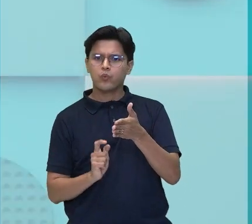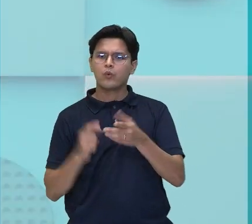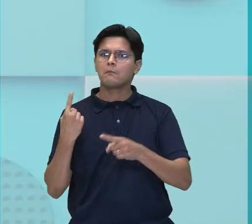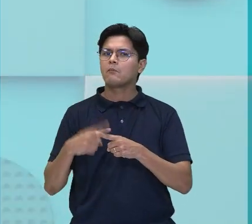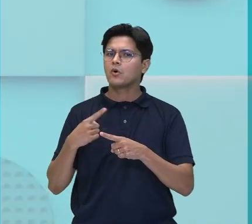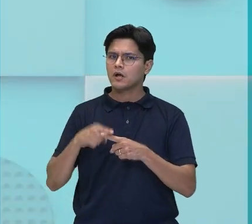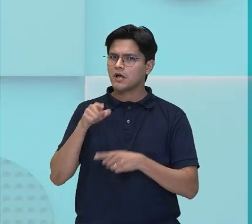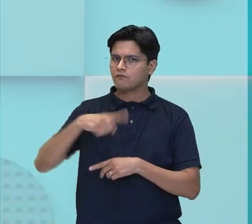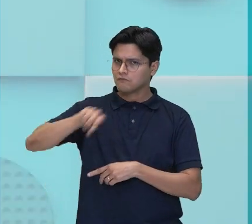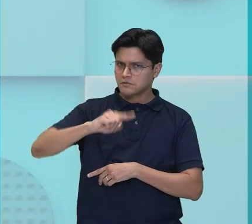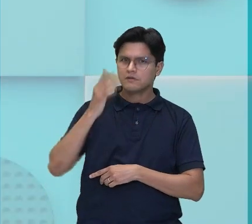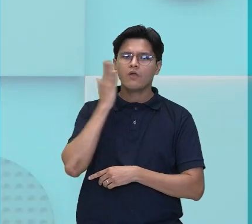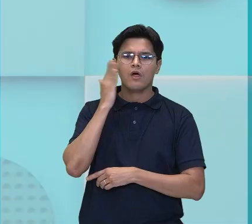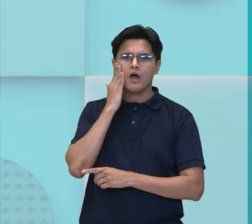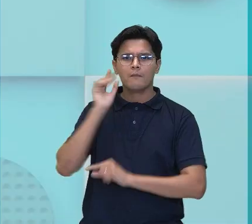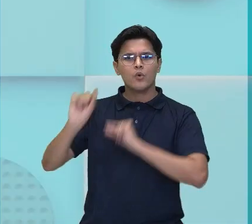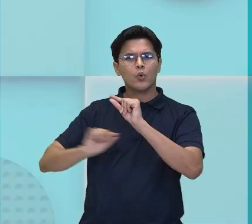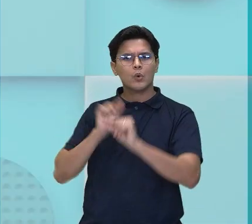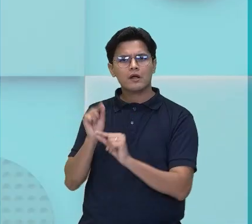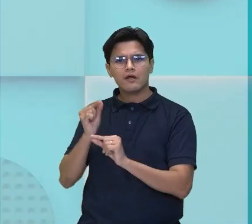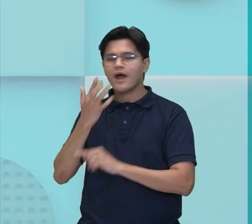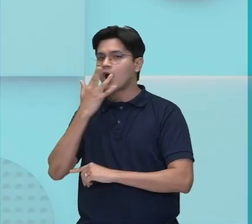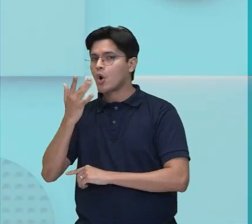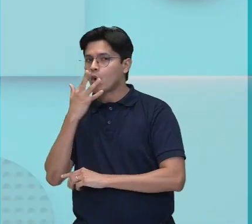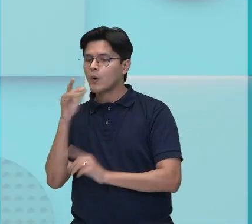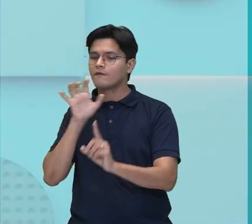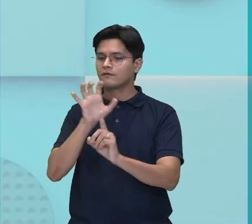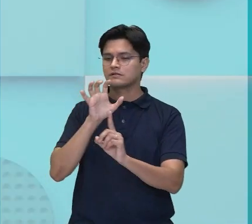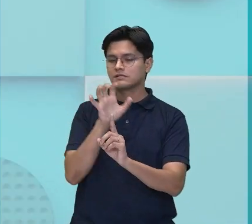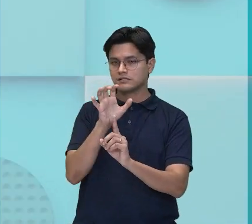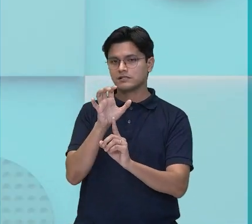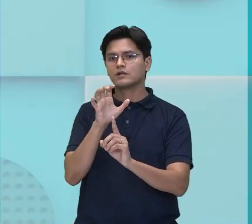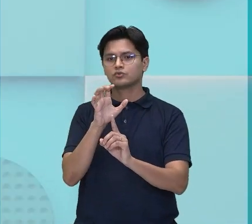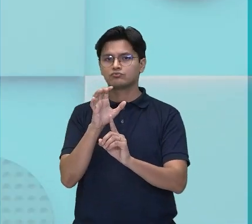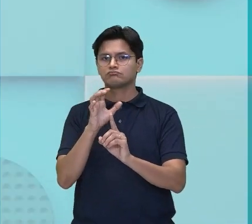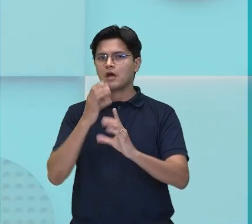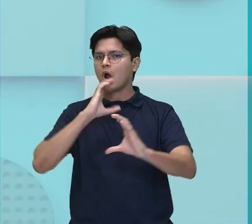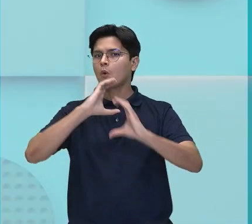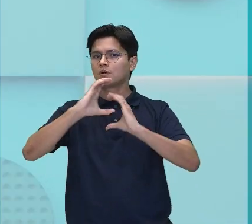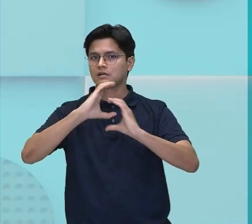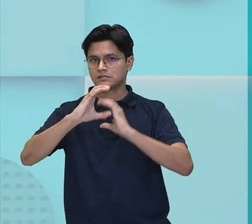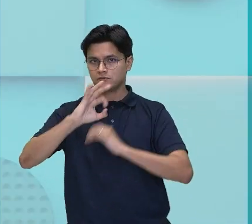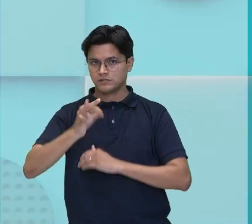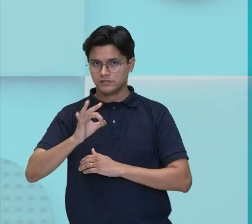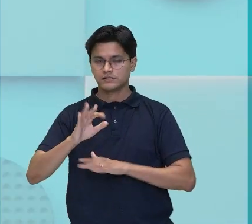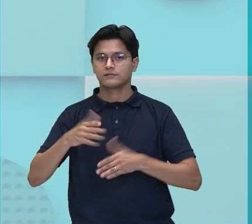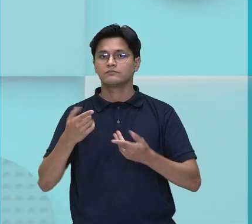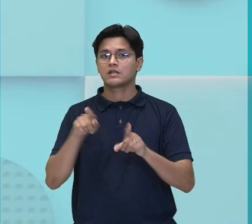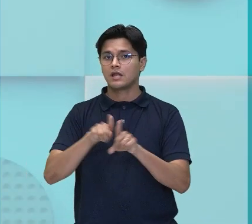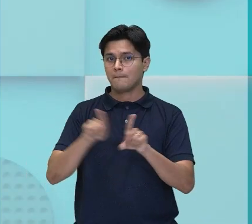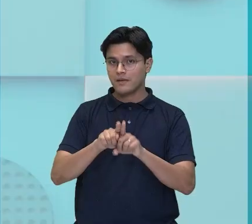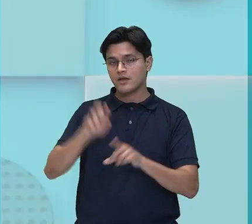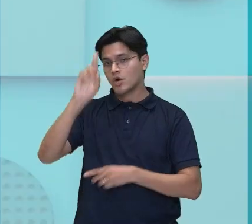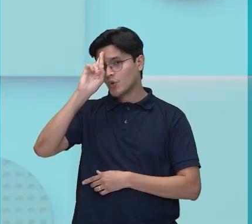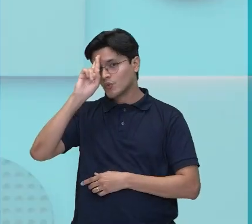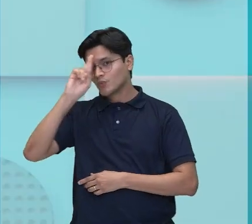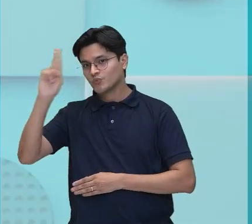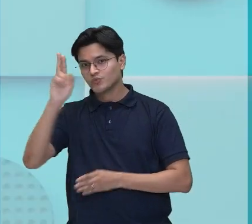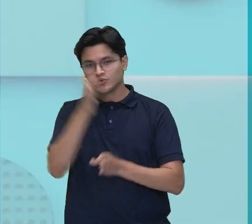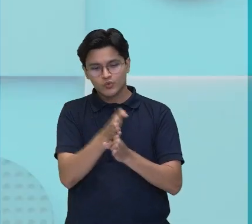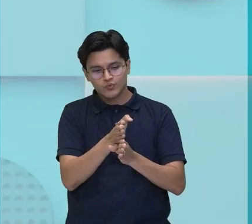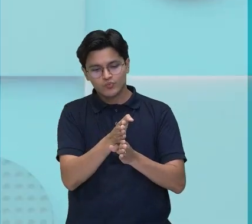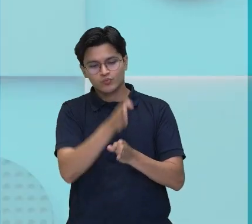na forma que eu quero me comunicar, certo? E algo muito importante, como ele falou, o dono do muro, lá onde eu vou